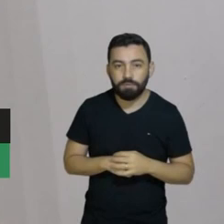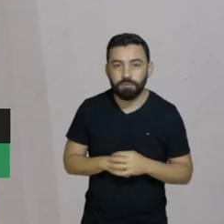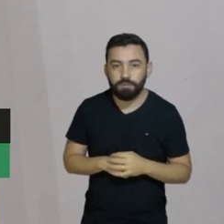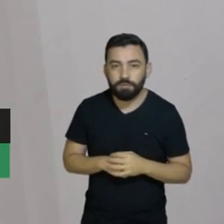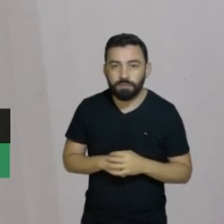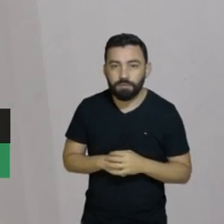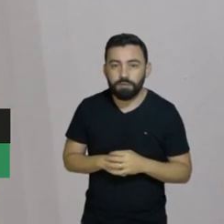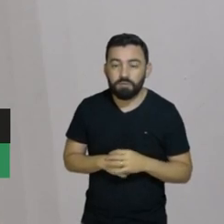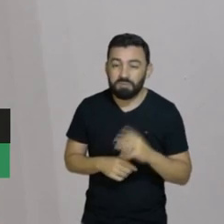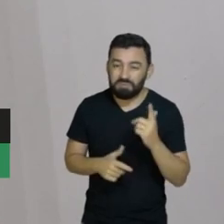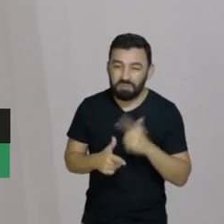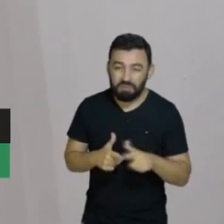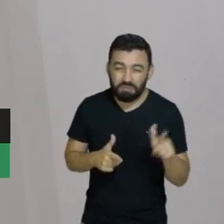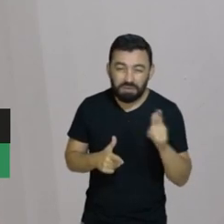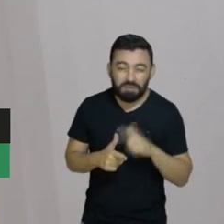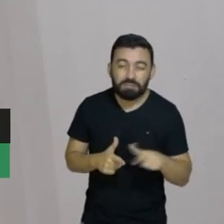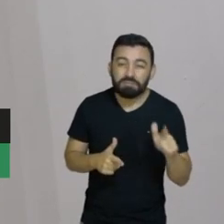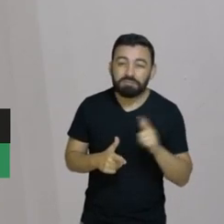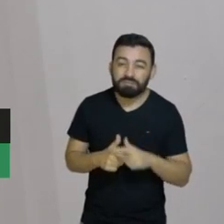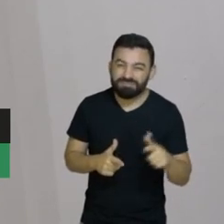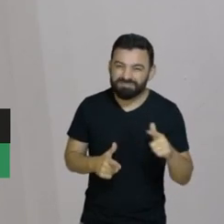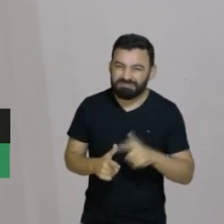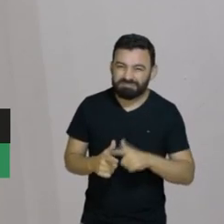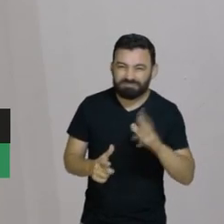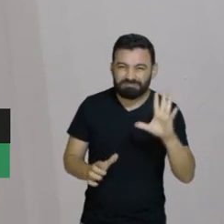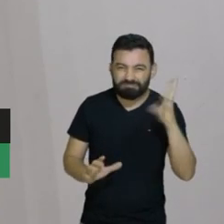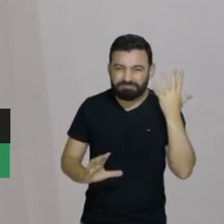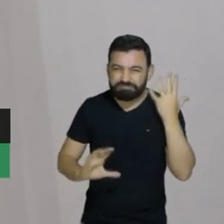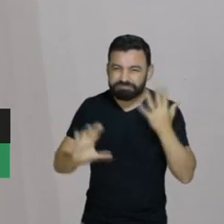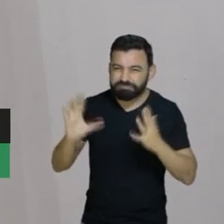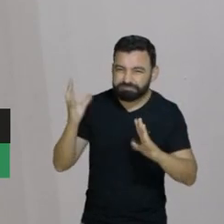os problemas, as catástrofes